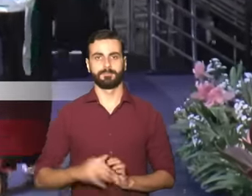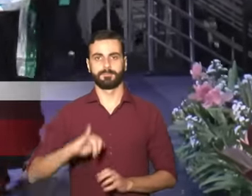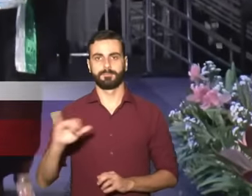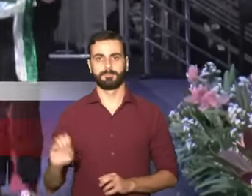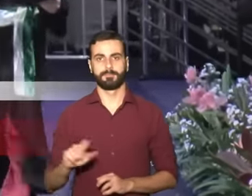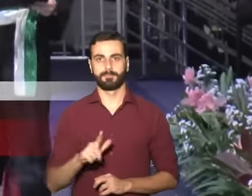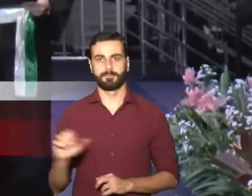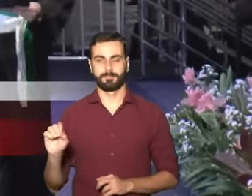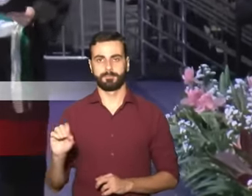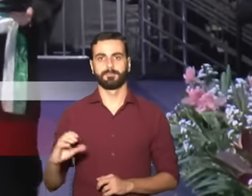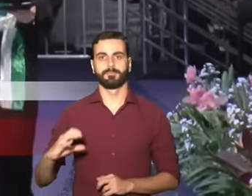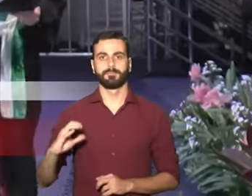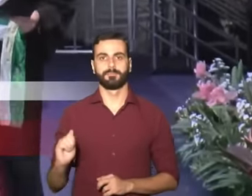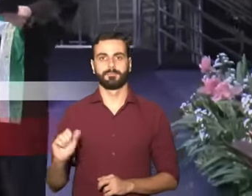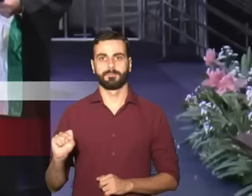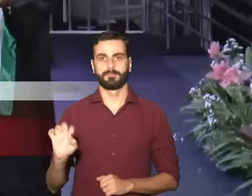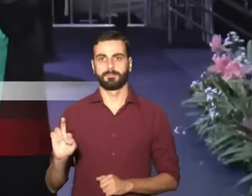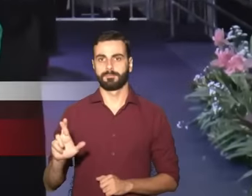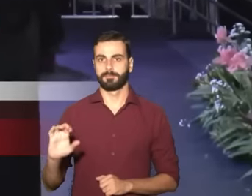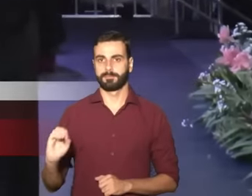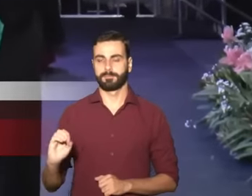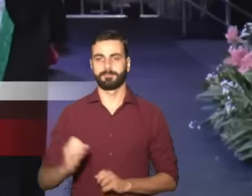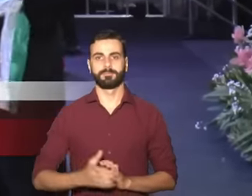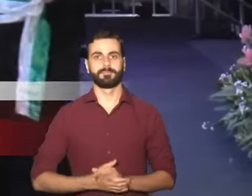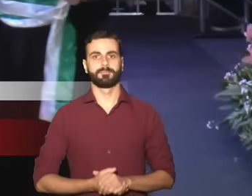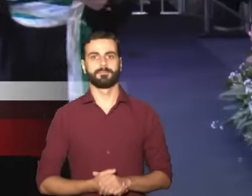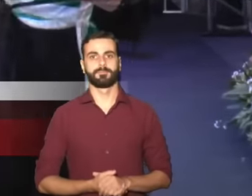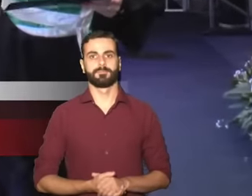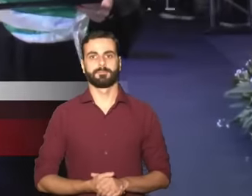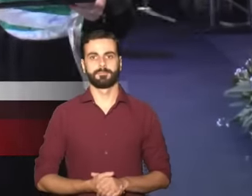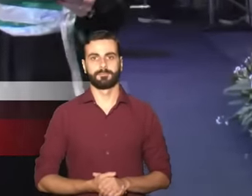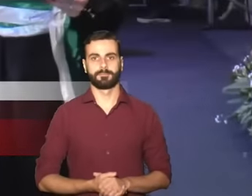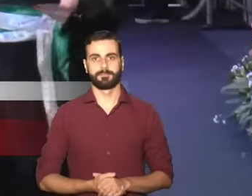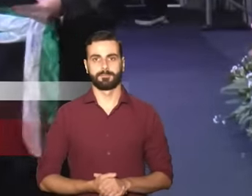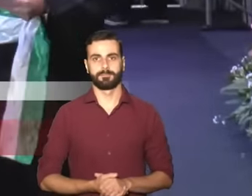João Vitor de Castro Rezende,